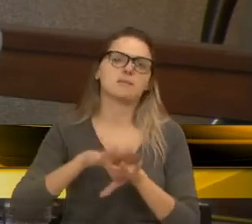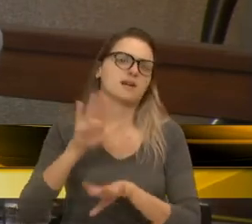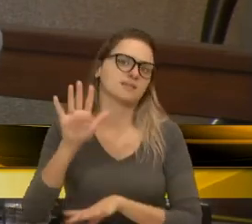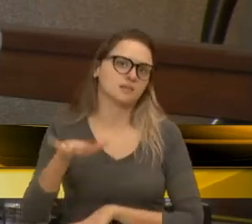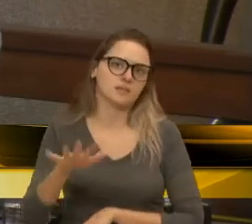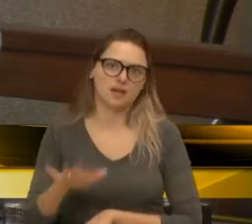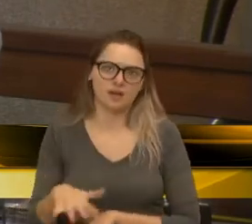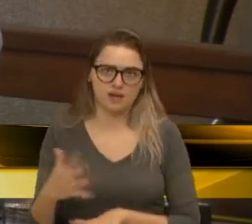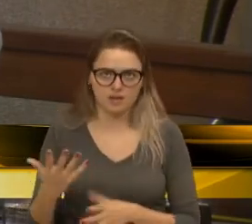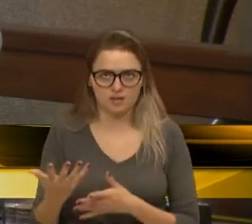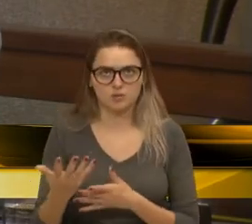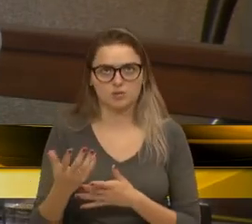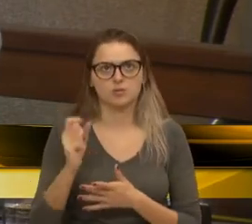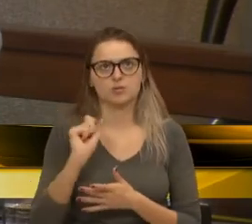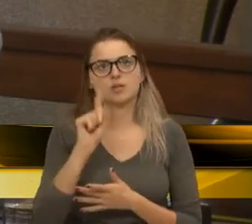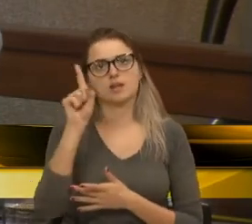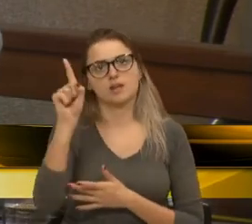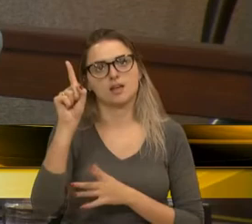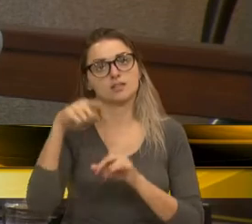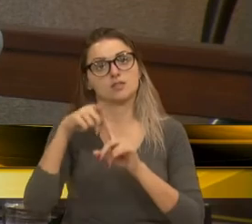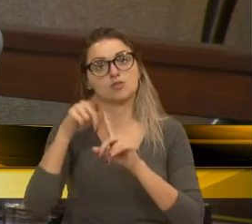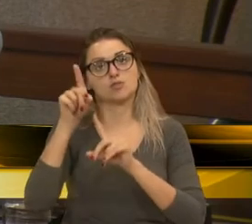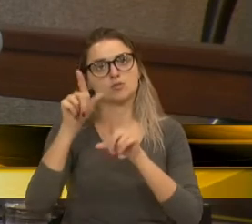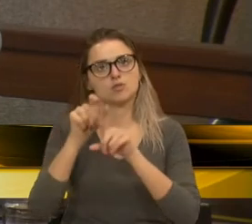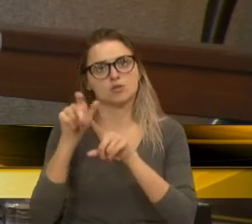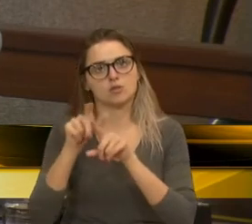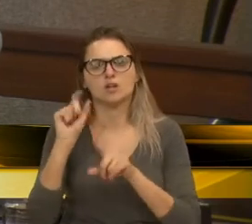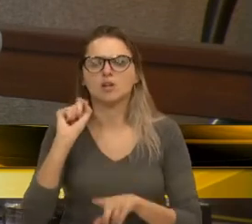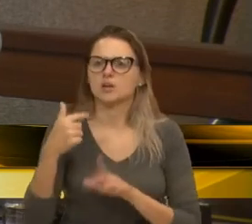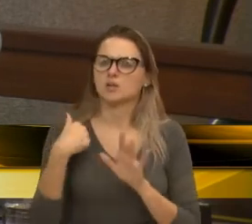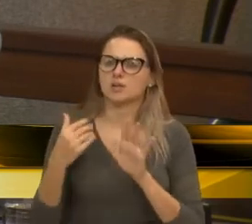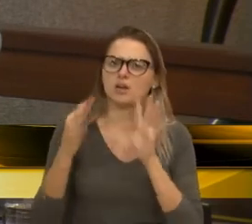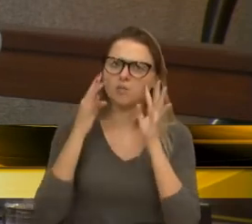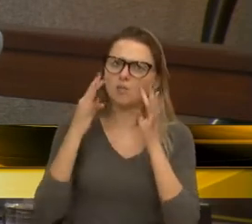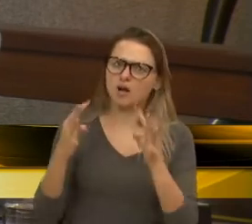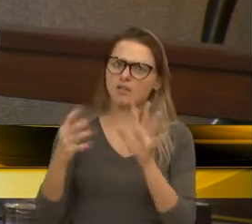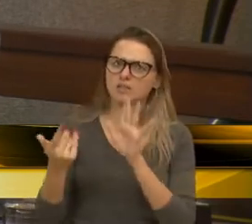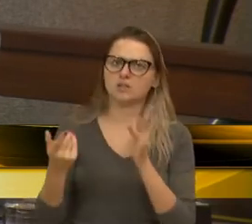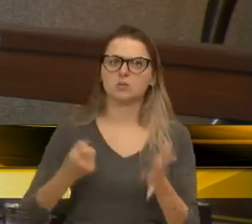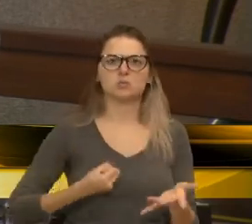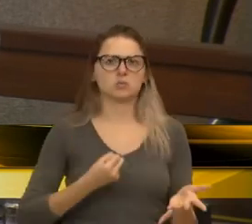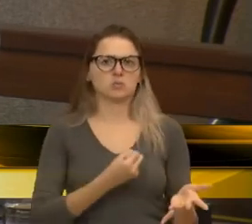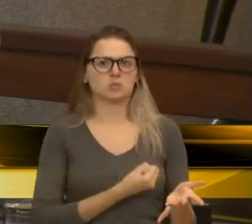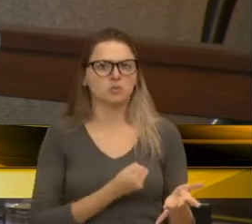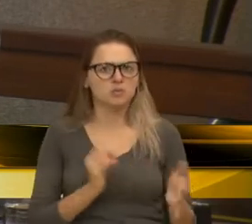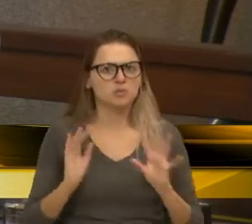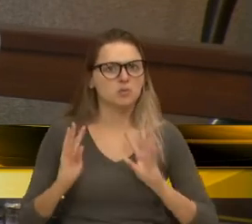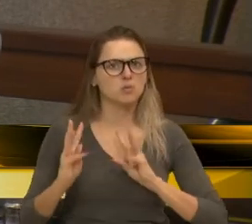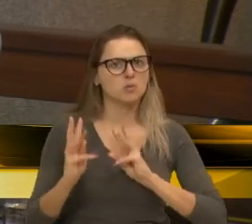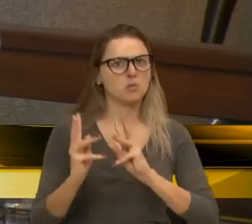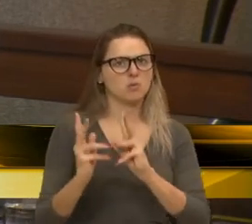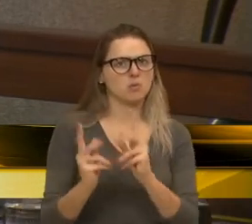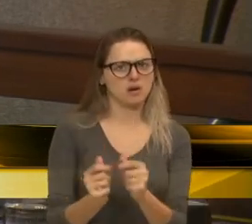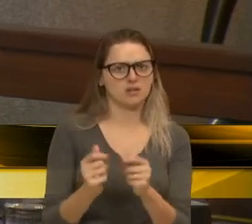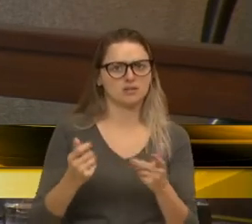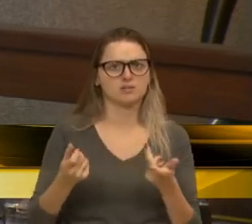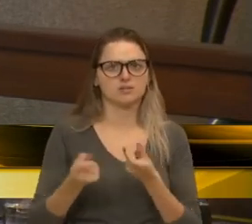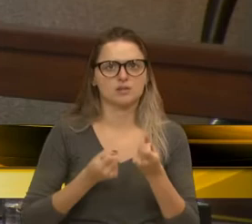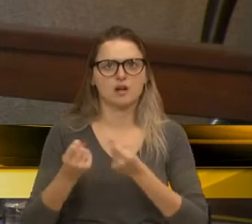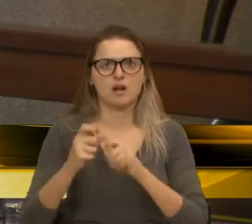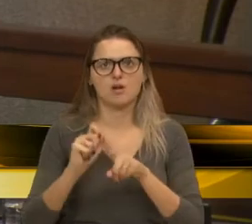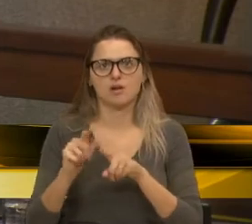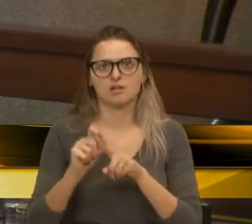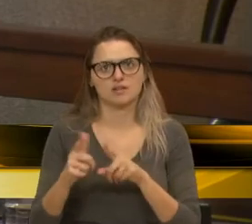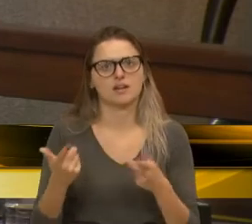barato do que esse tipo de locação. Além do que me chama a atenção o número de veículos locados. Será que precisa tantos?